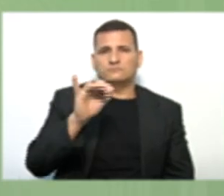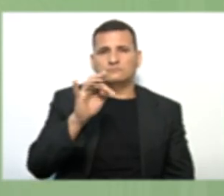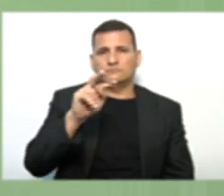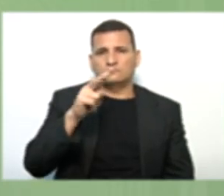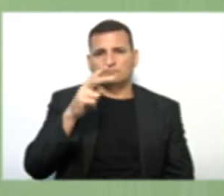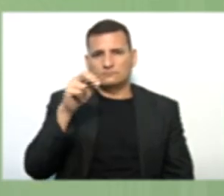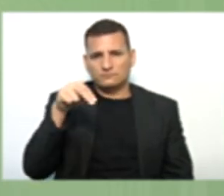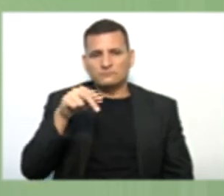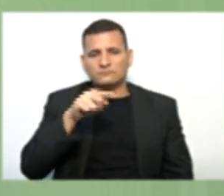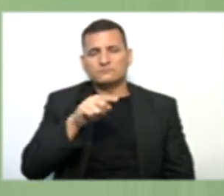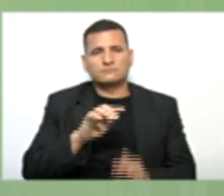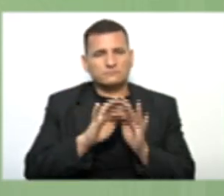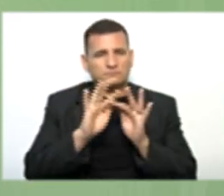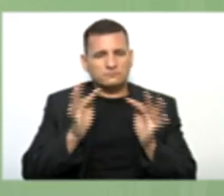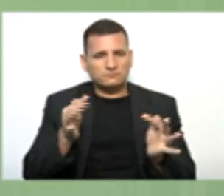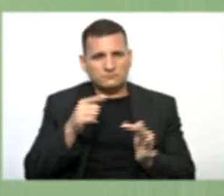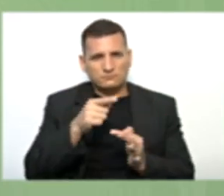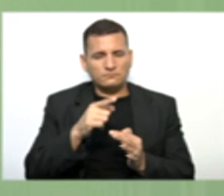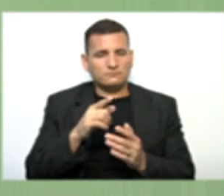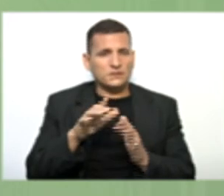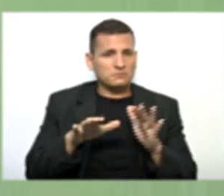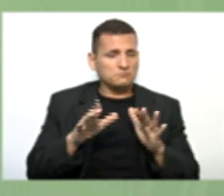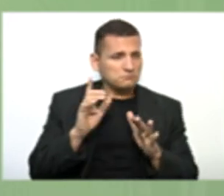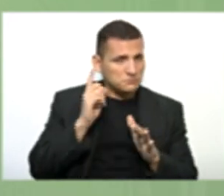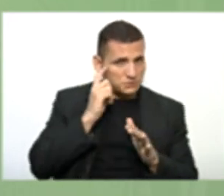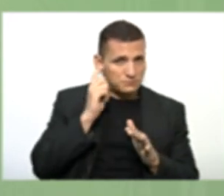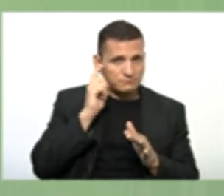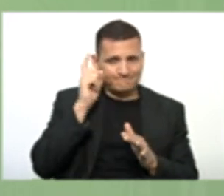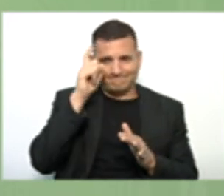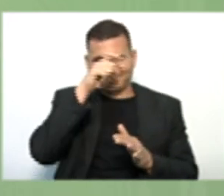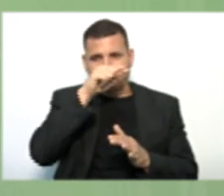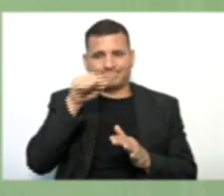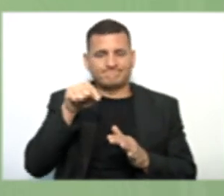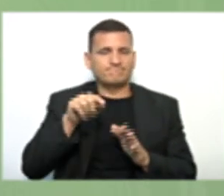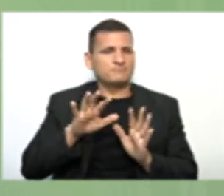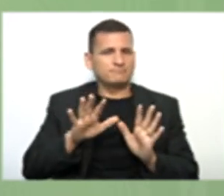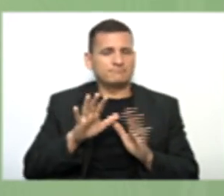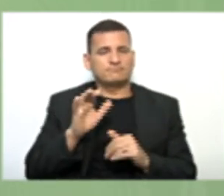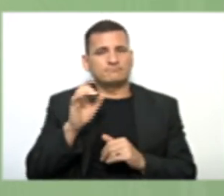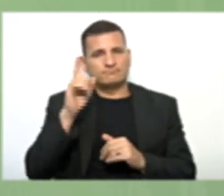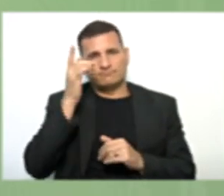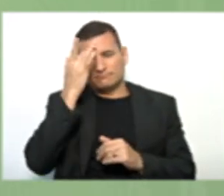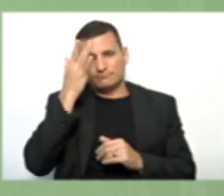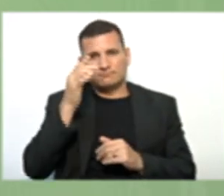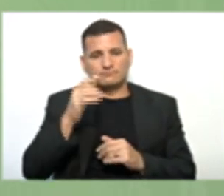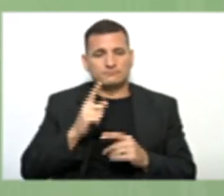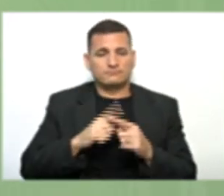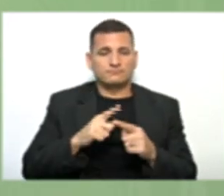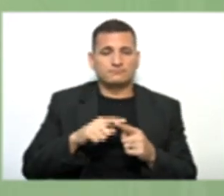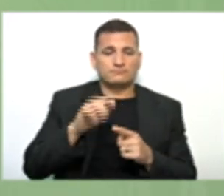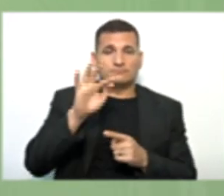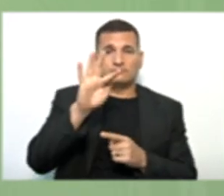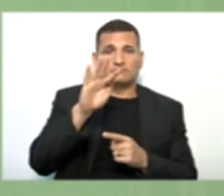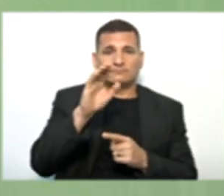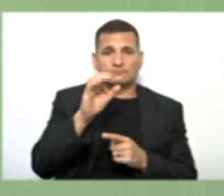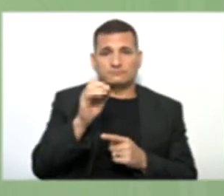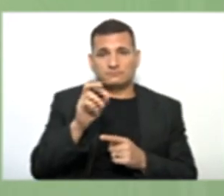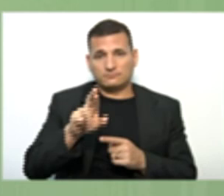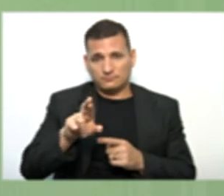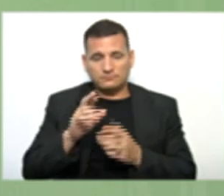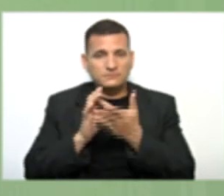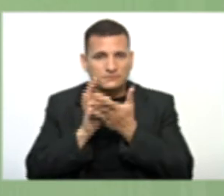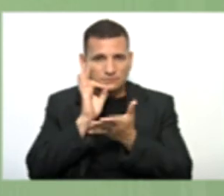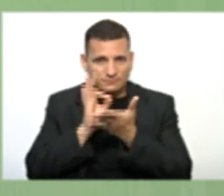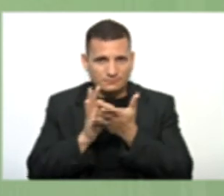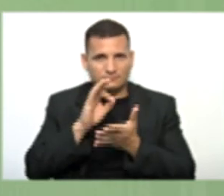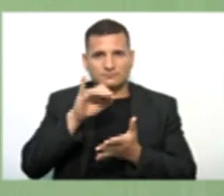pra gente que vem de outra linguagem, ela passa a ser difícil, a gente se confunde bastante, porque para o for em Java, professor, se fosse limpo